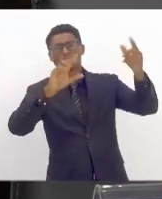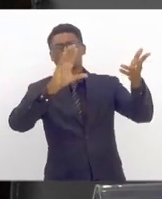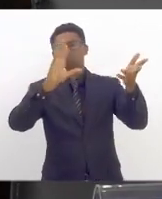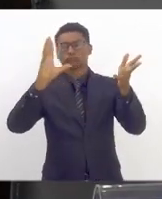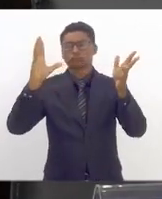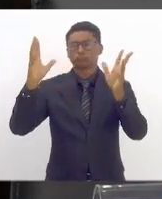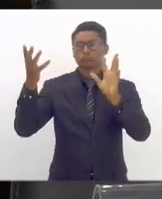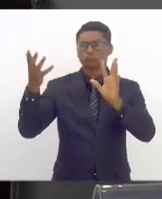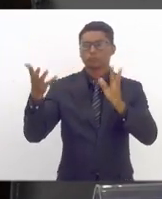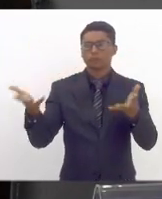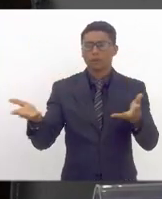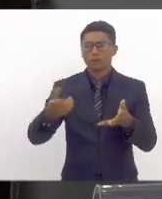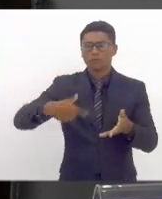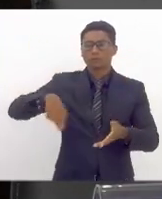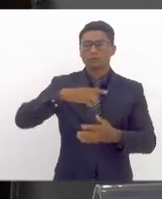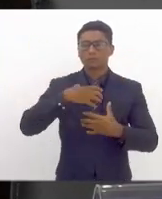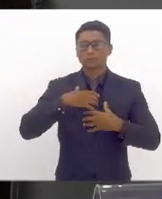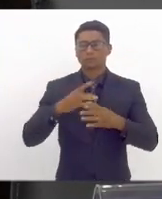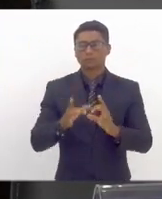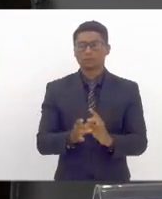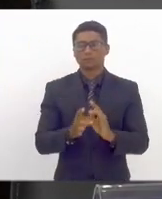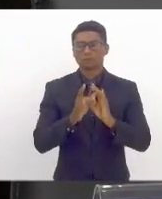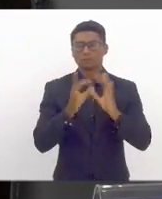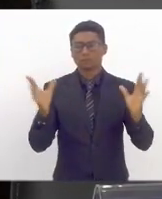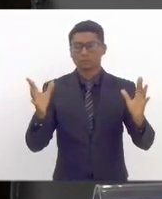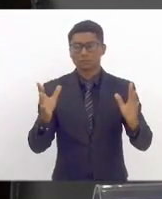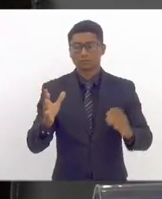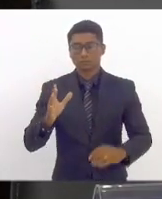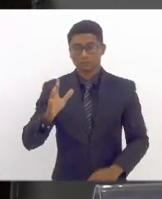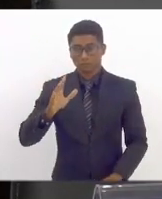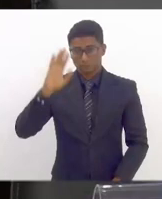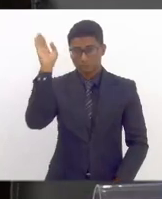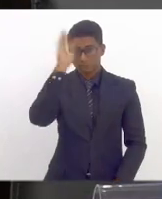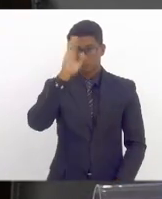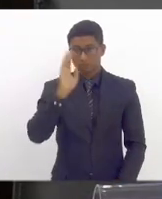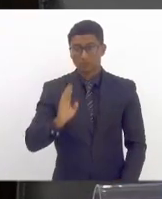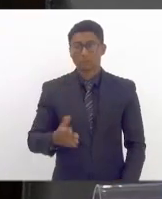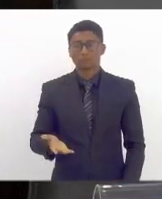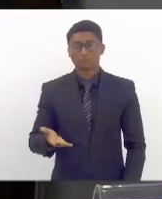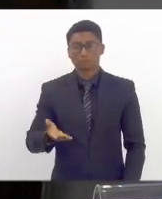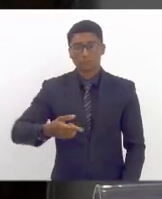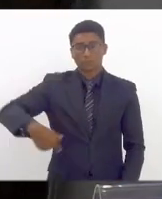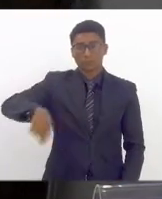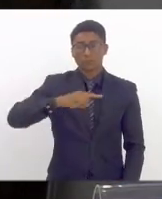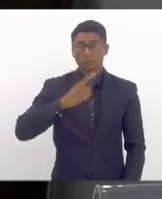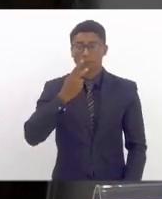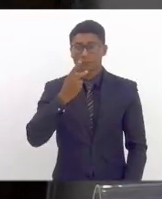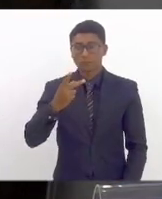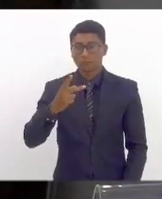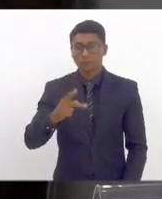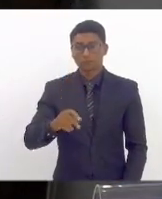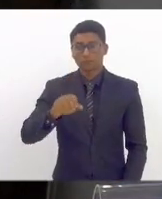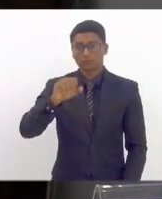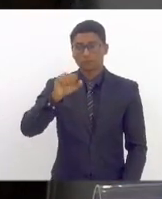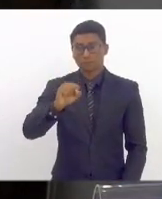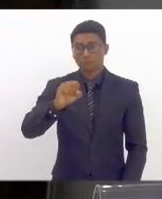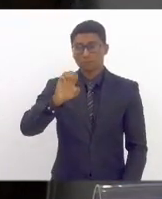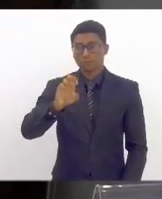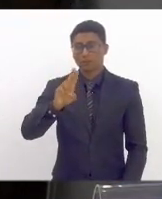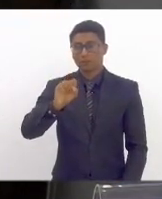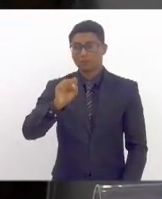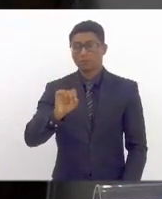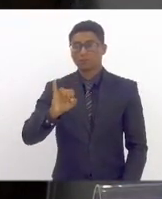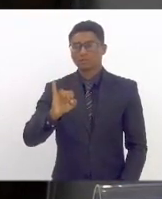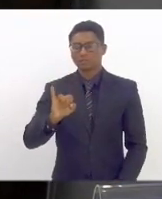nós estamos libertos do caminhão que obitou o Brasil nós chamamos ele de seu si que seu se